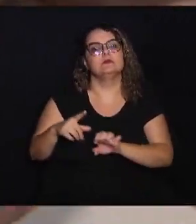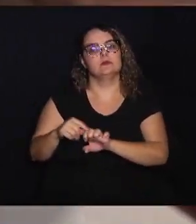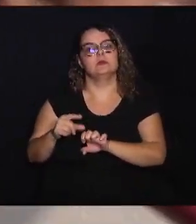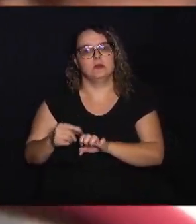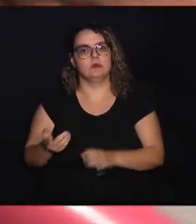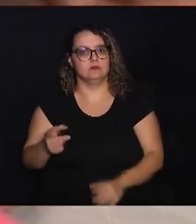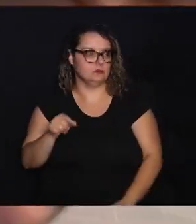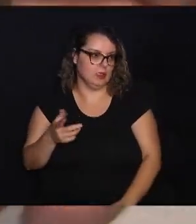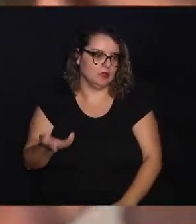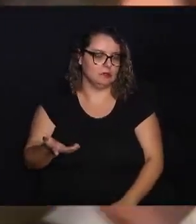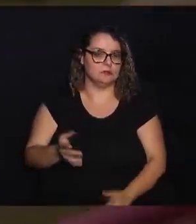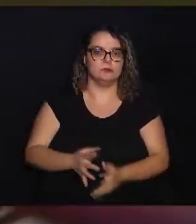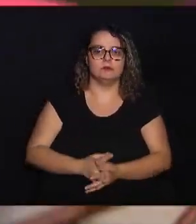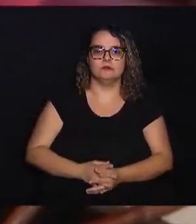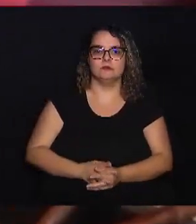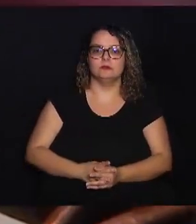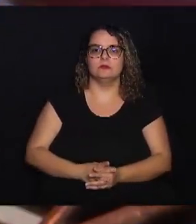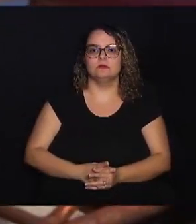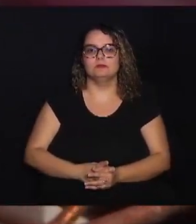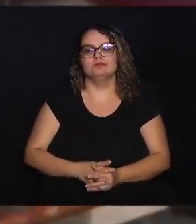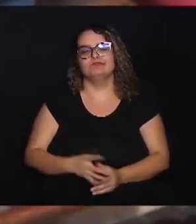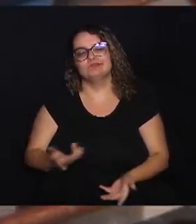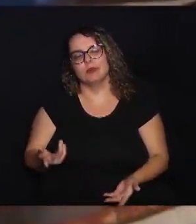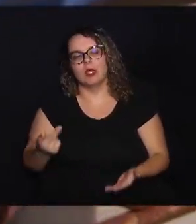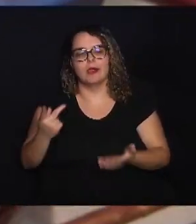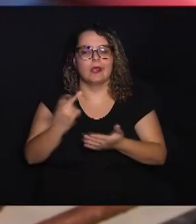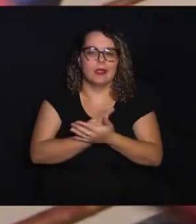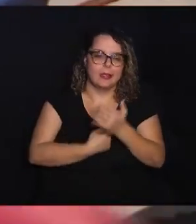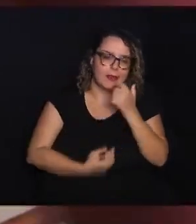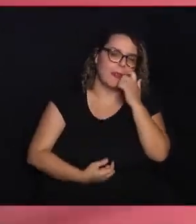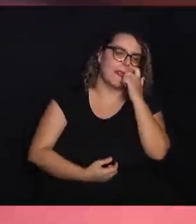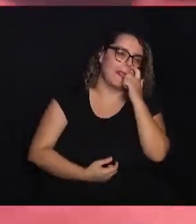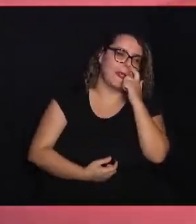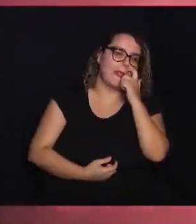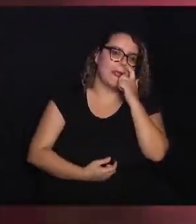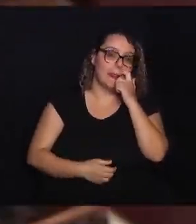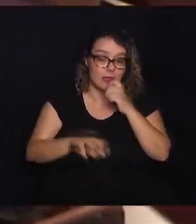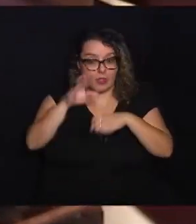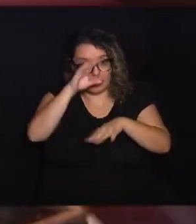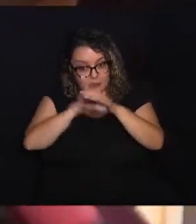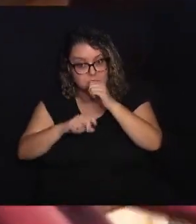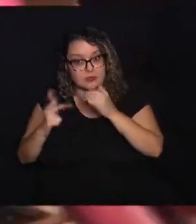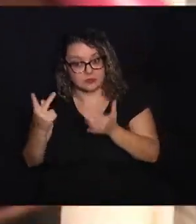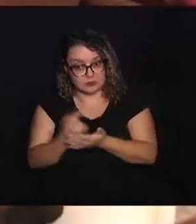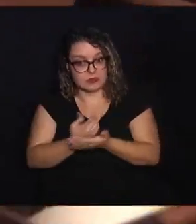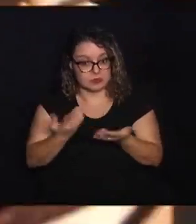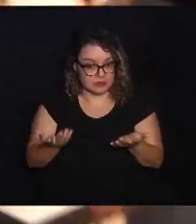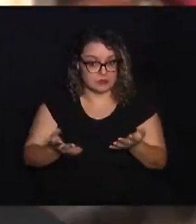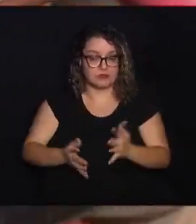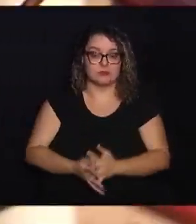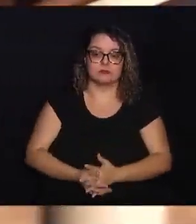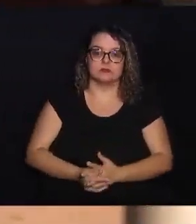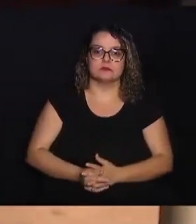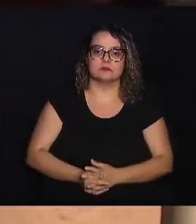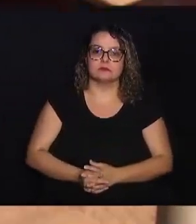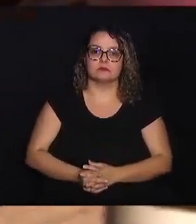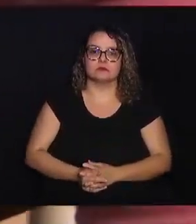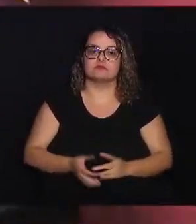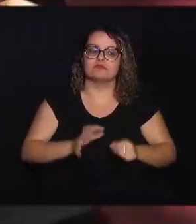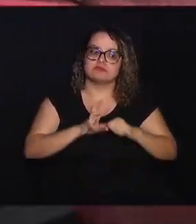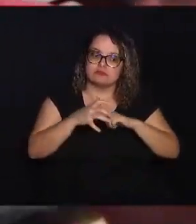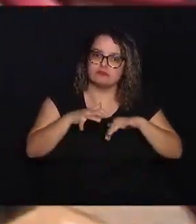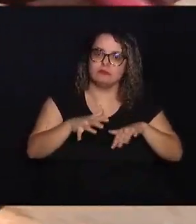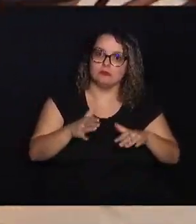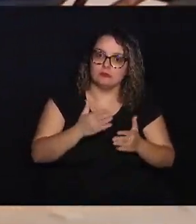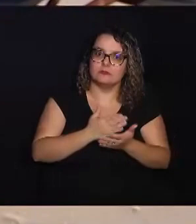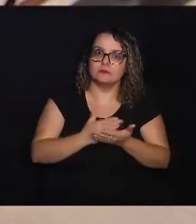né? Bati muita cabeça, tive erros, aprendi com esses erros, né? E na pandemia eu comecei então